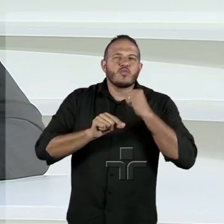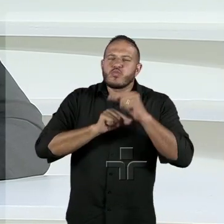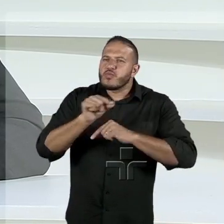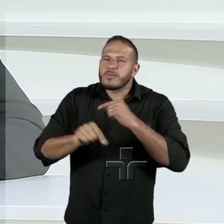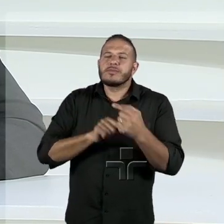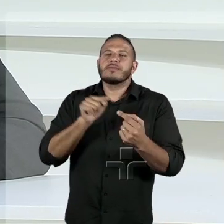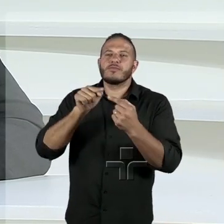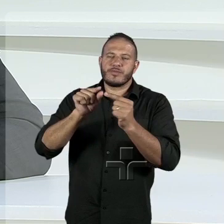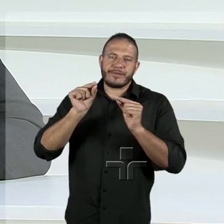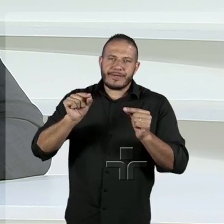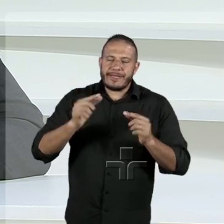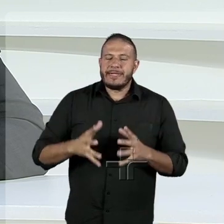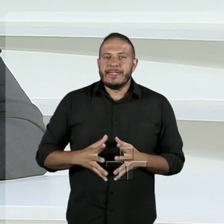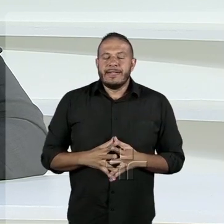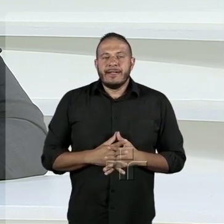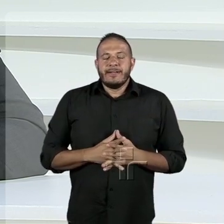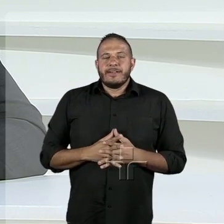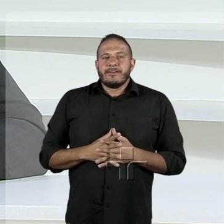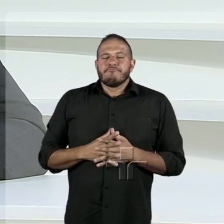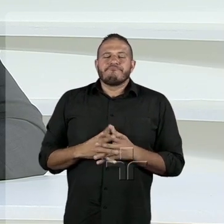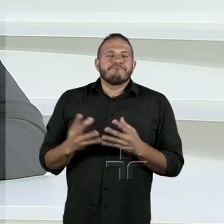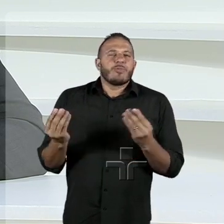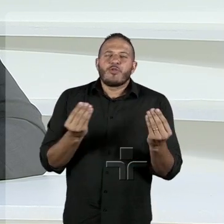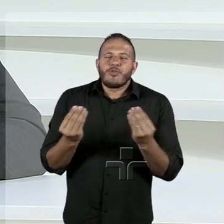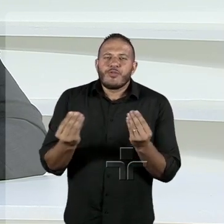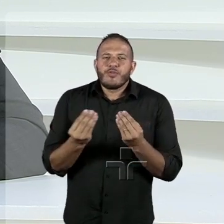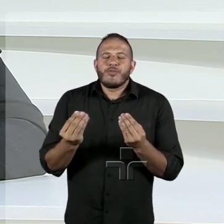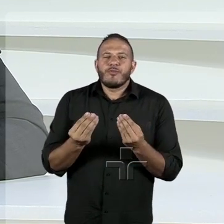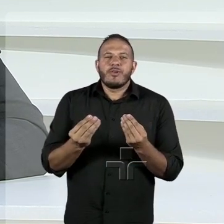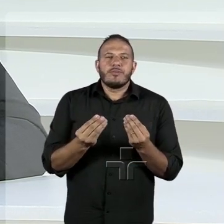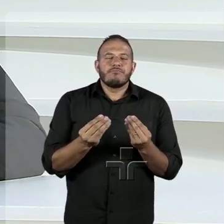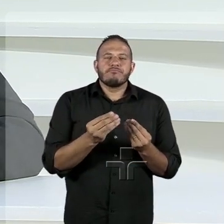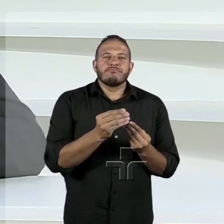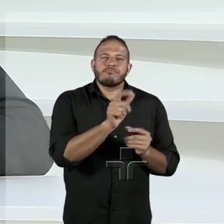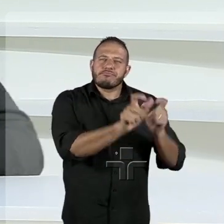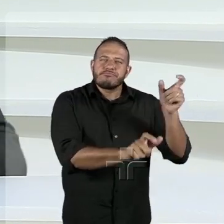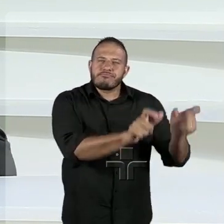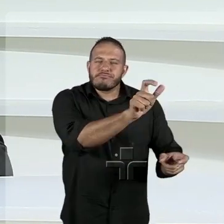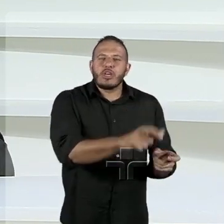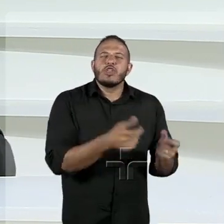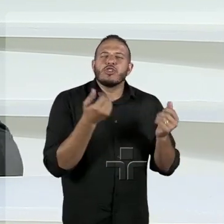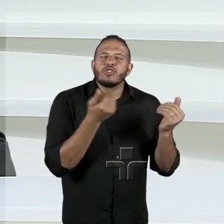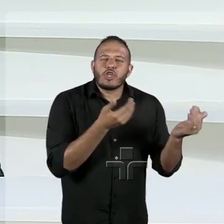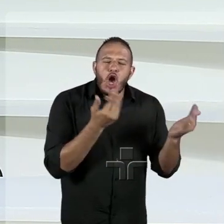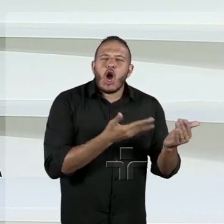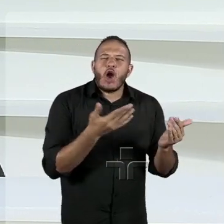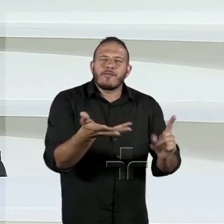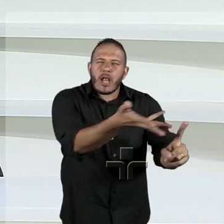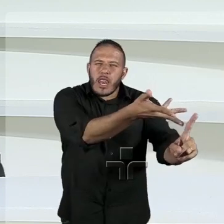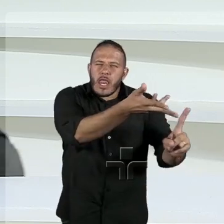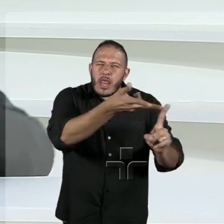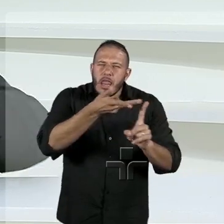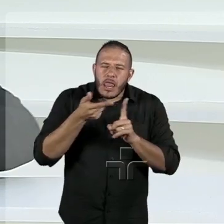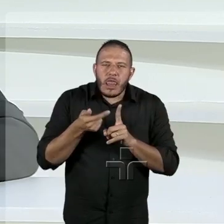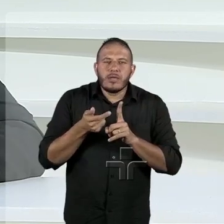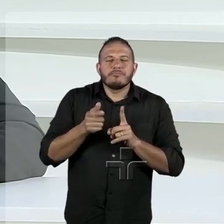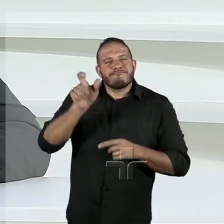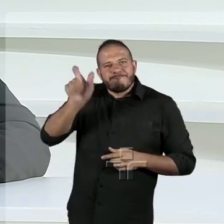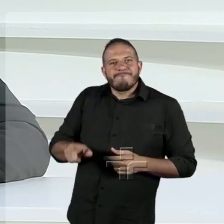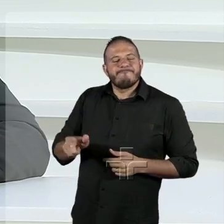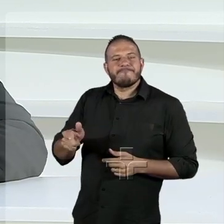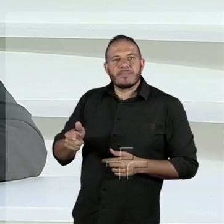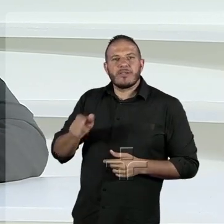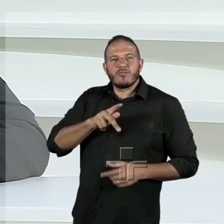relação a como atrair os jovens talentos para a profissão de professor.